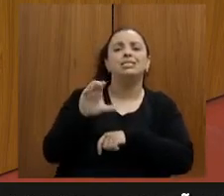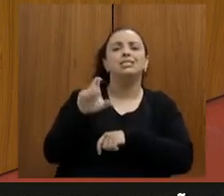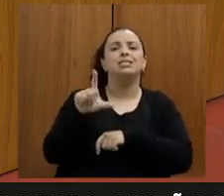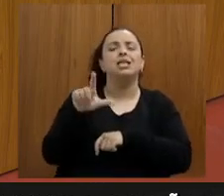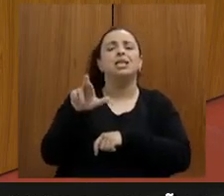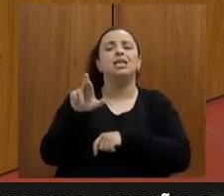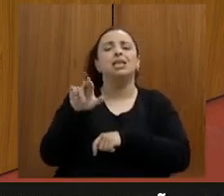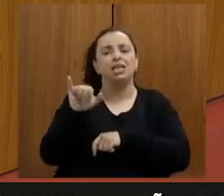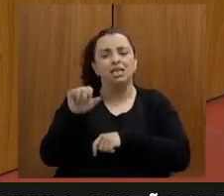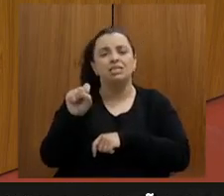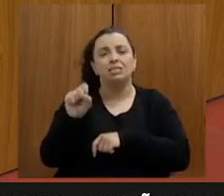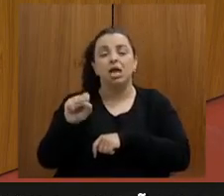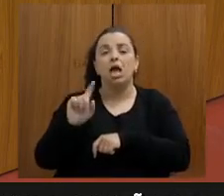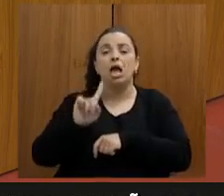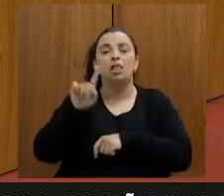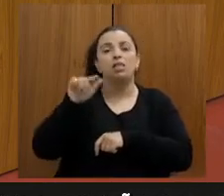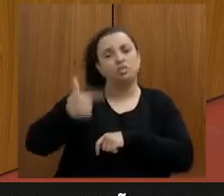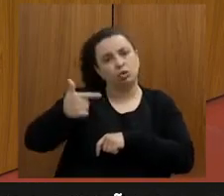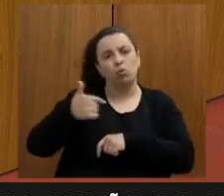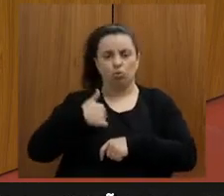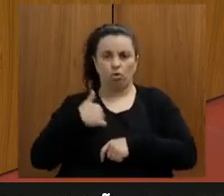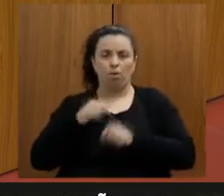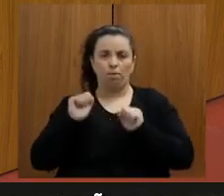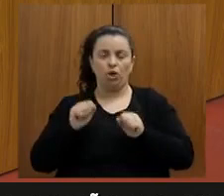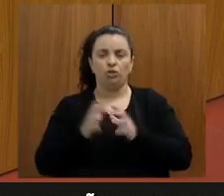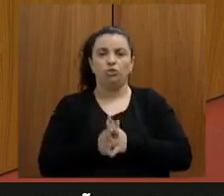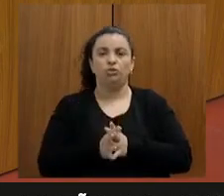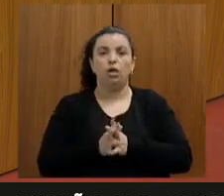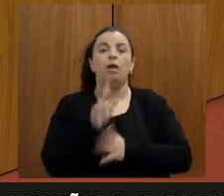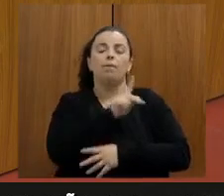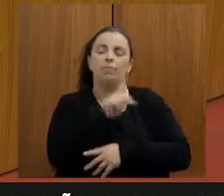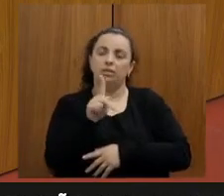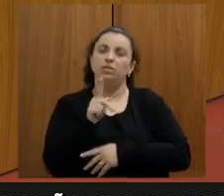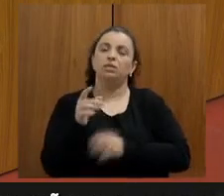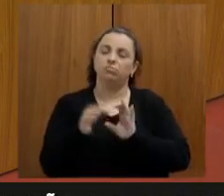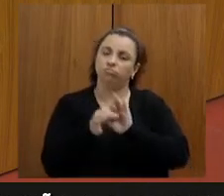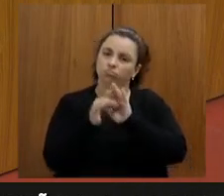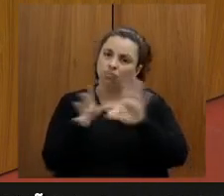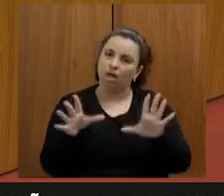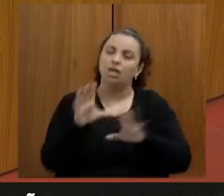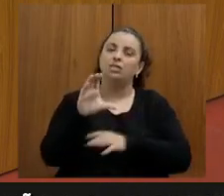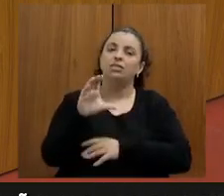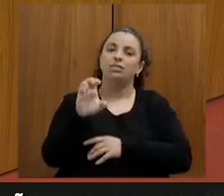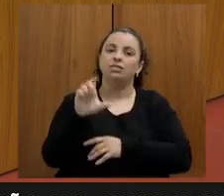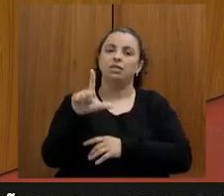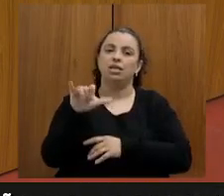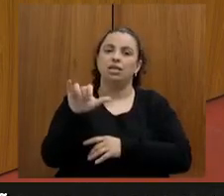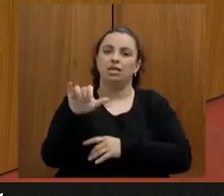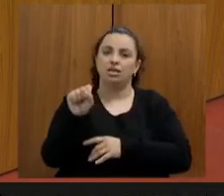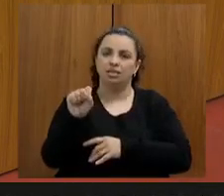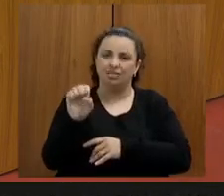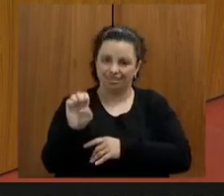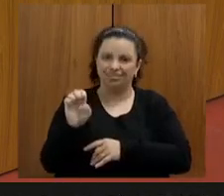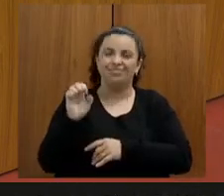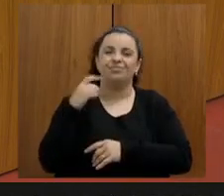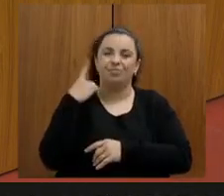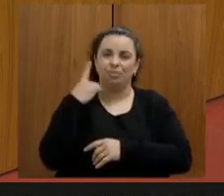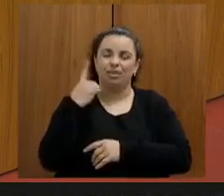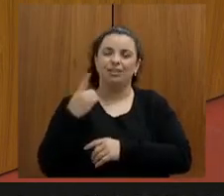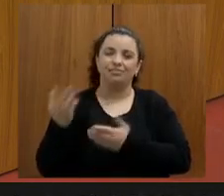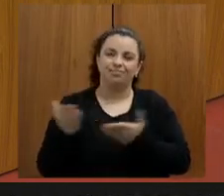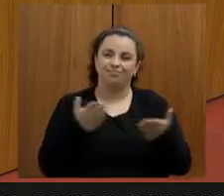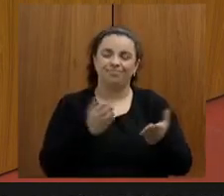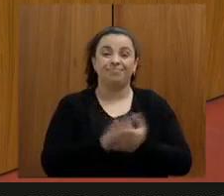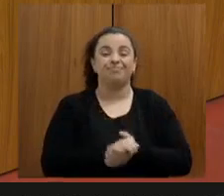fico inscrito presidência passa a palavra a pedido do deputado João Leite a deputado a ser esvaziá-la homenagem a deputados realiza da viola